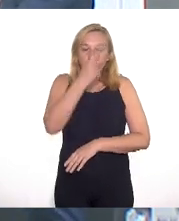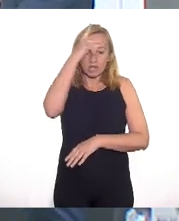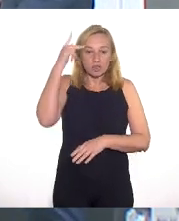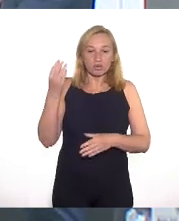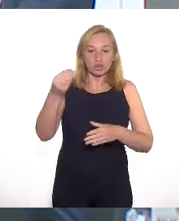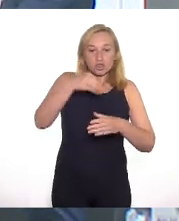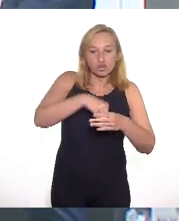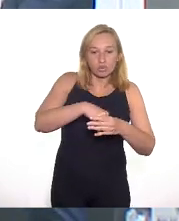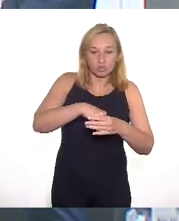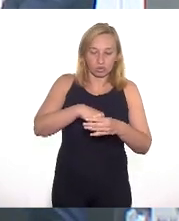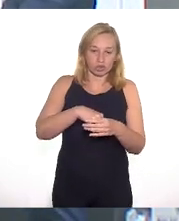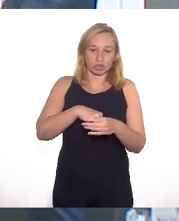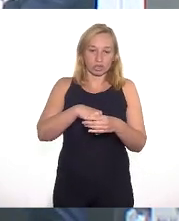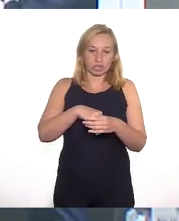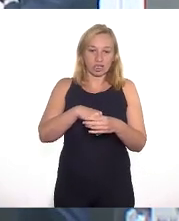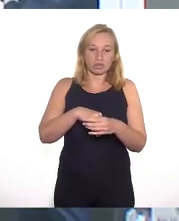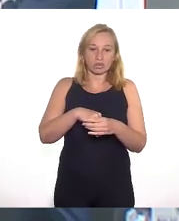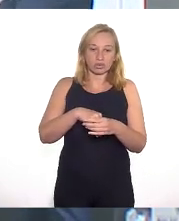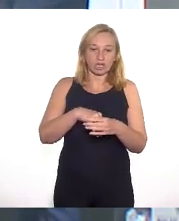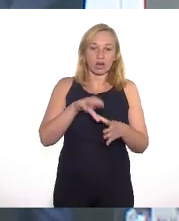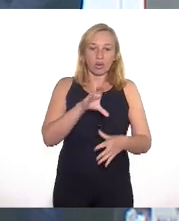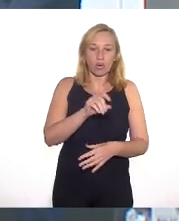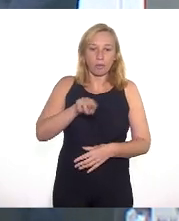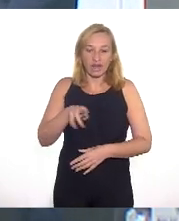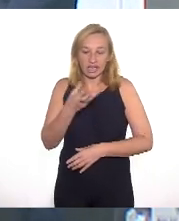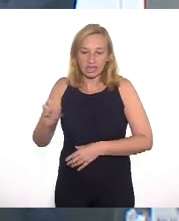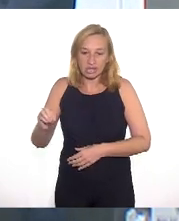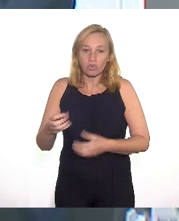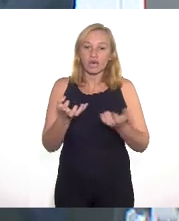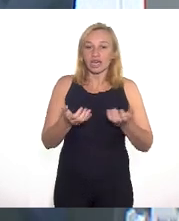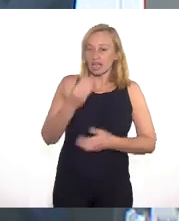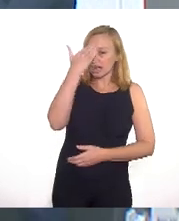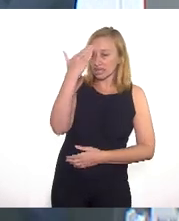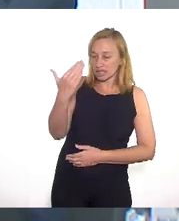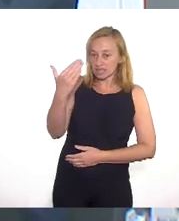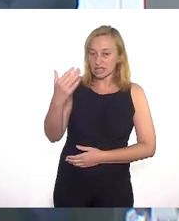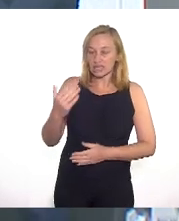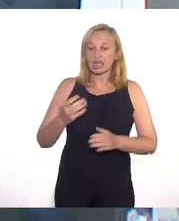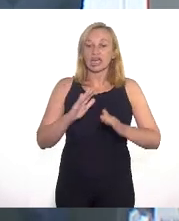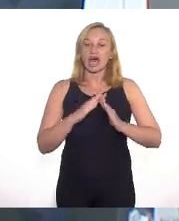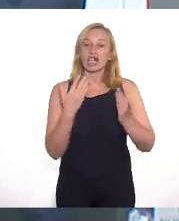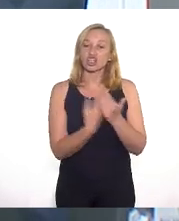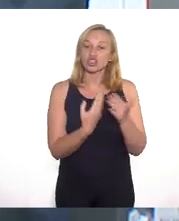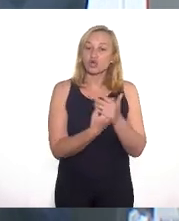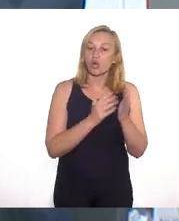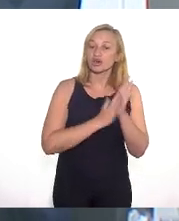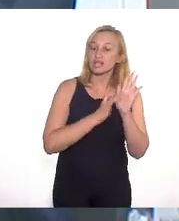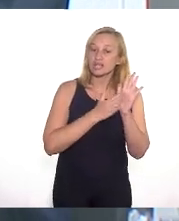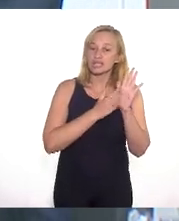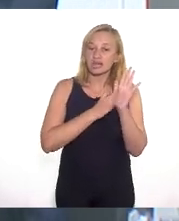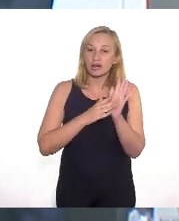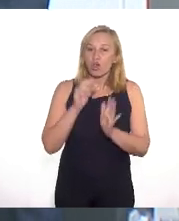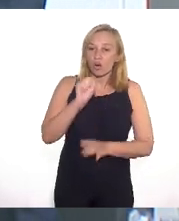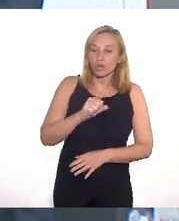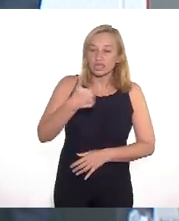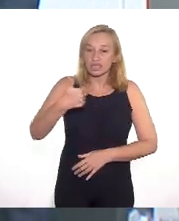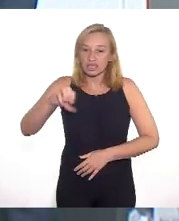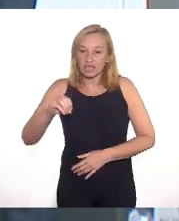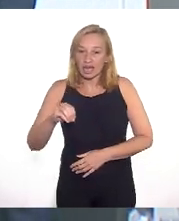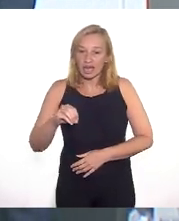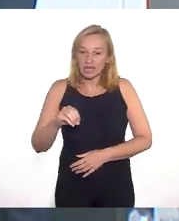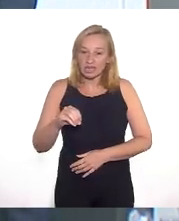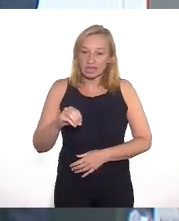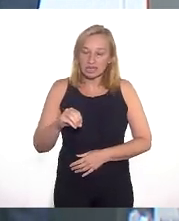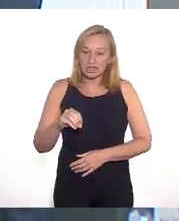envolvidas na operação e, como eu disse, queria agradecer muito às escolas de samba, 810 componentes